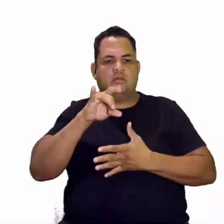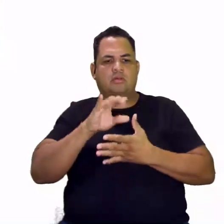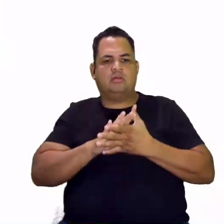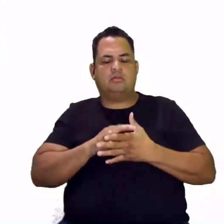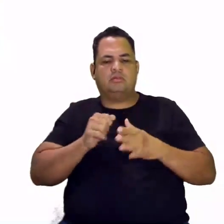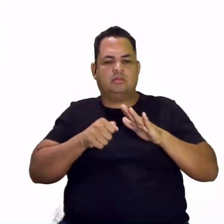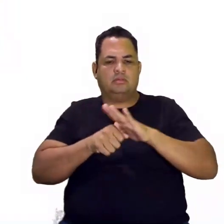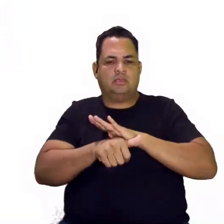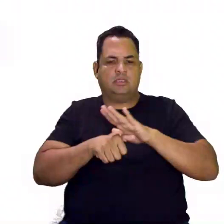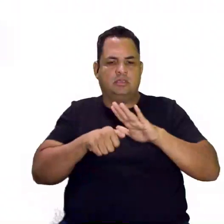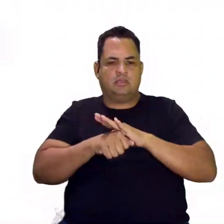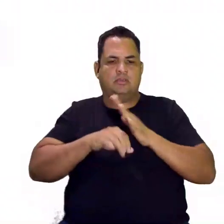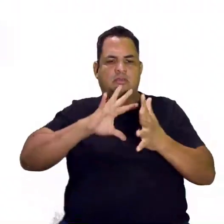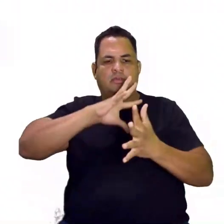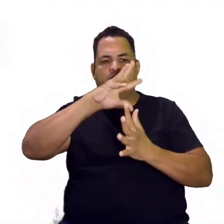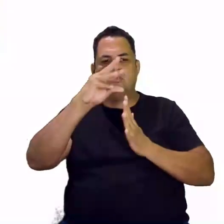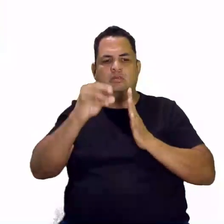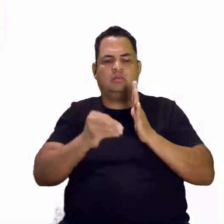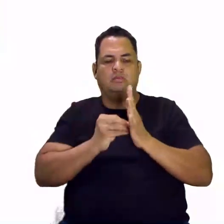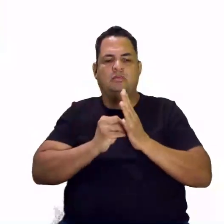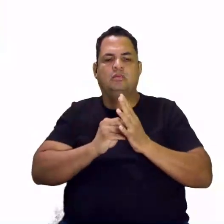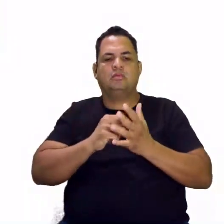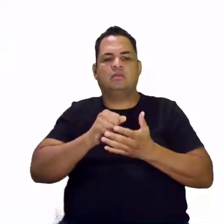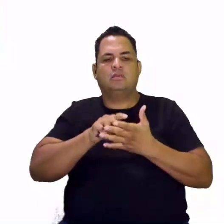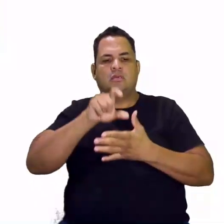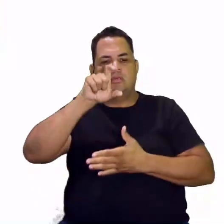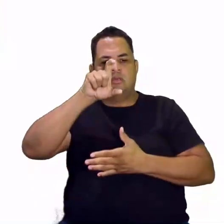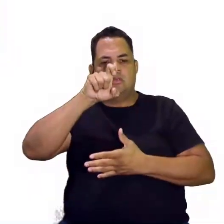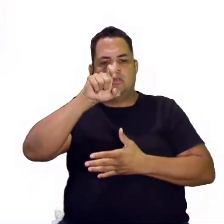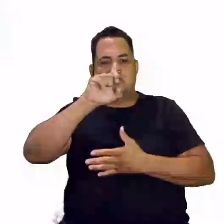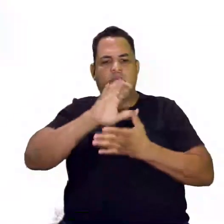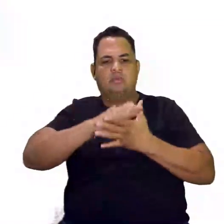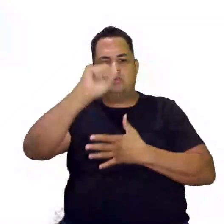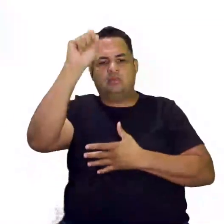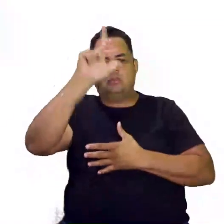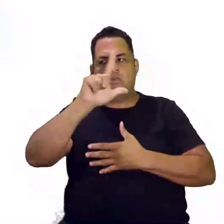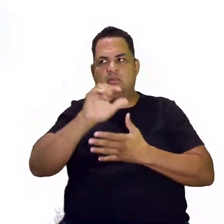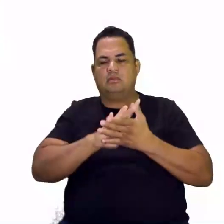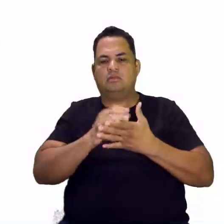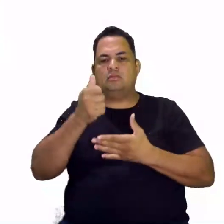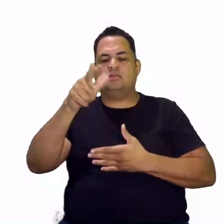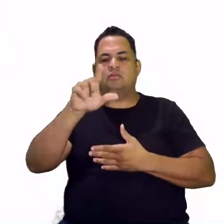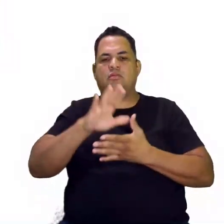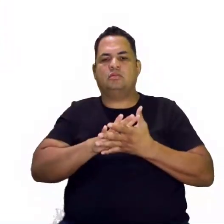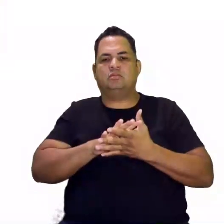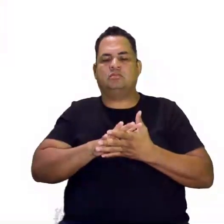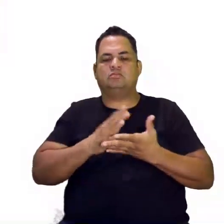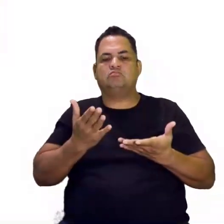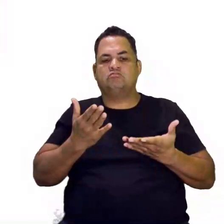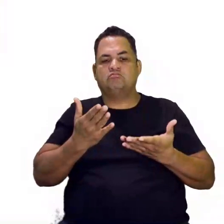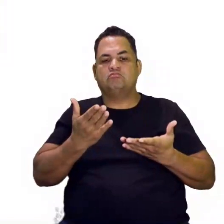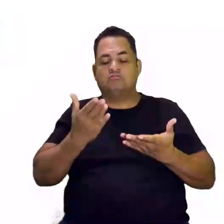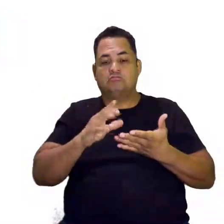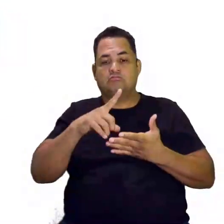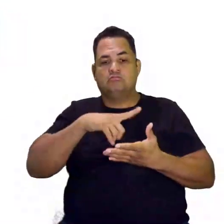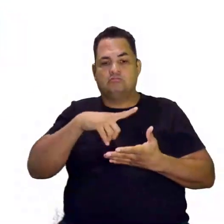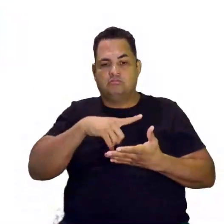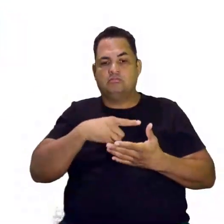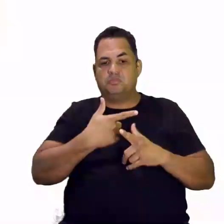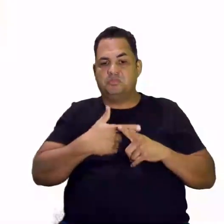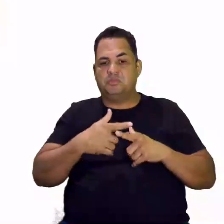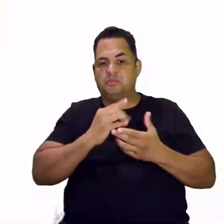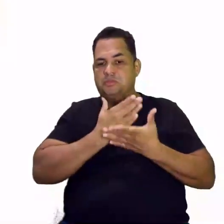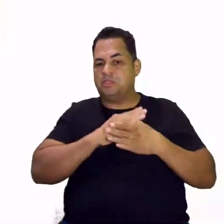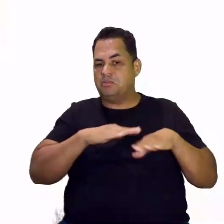da Amazônia, a arara azul e muitos outros animais estão em risco de